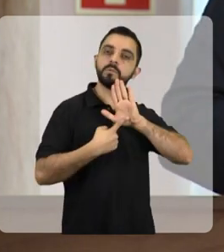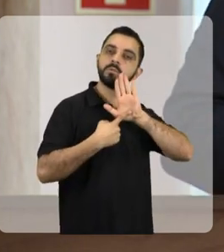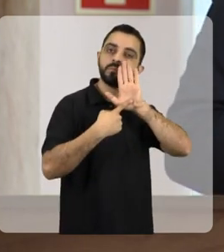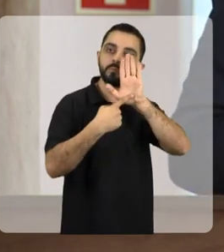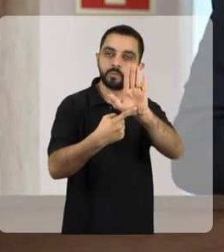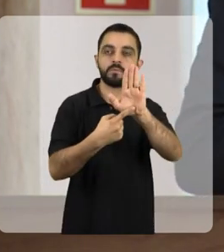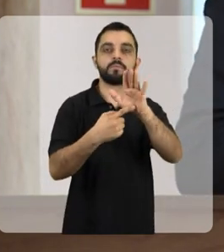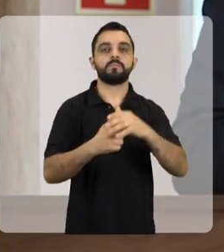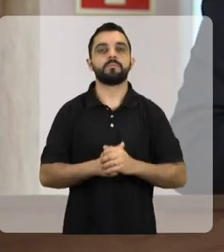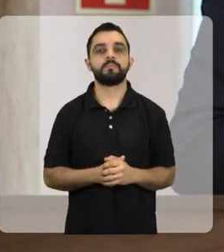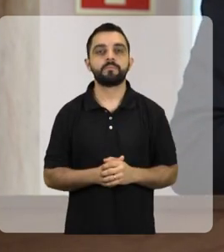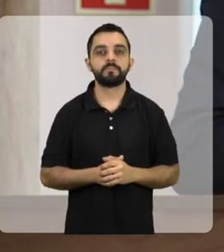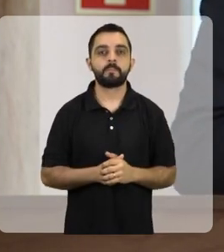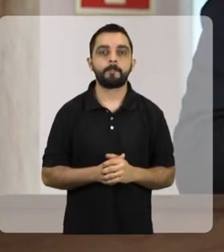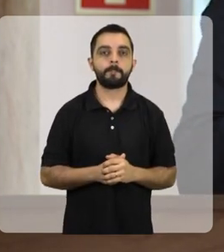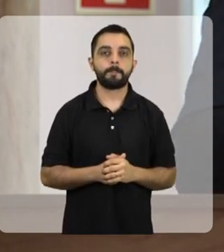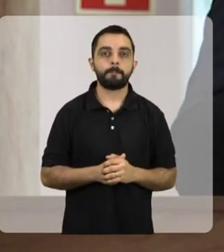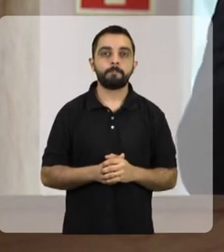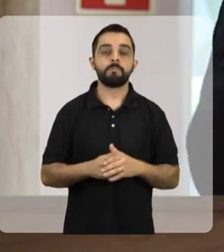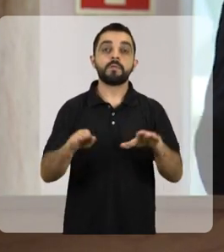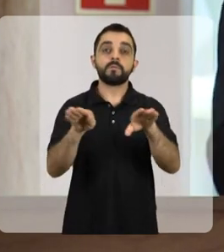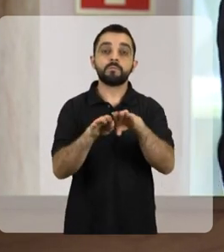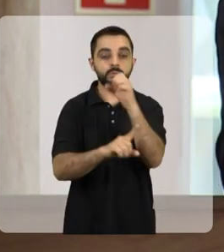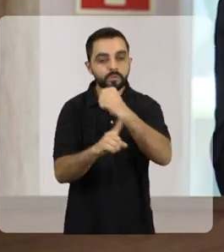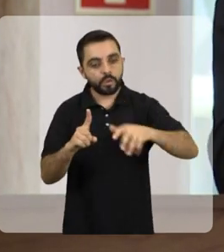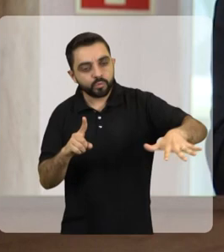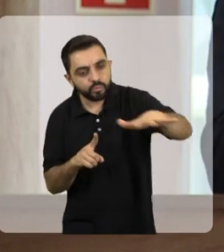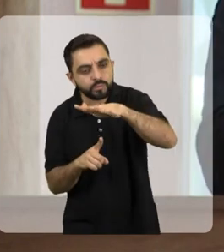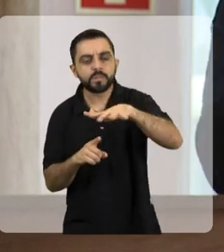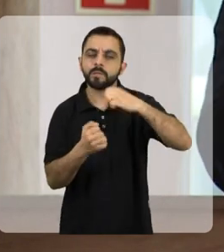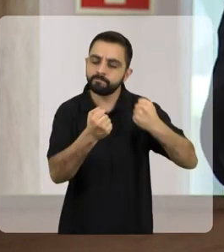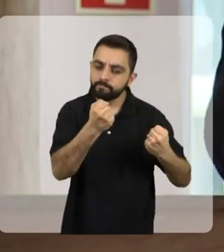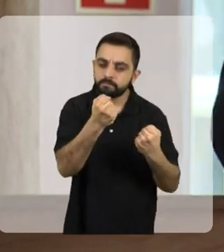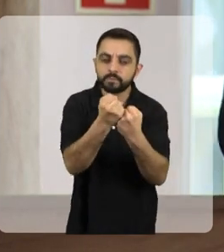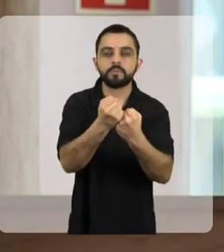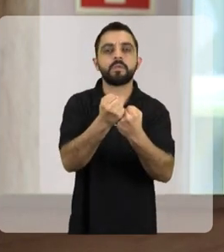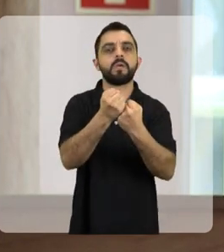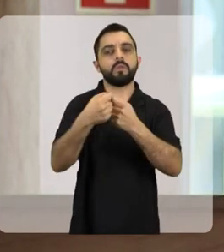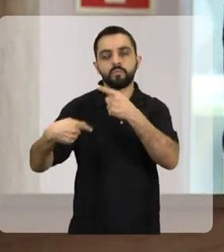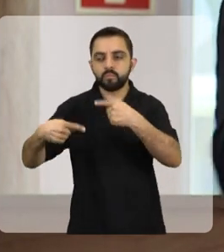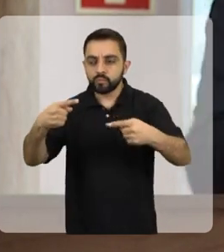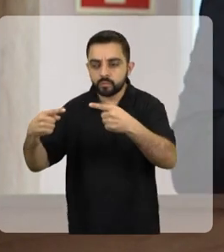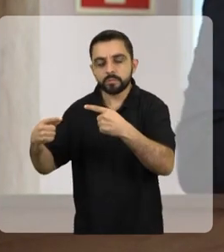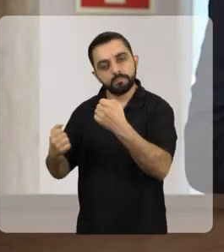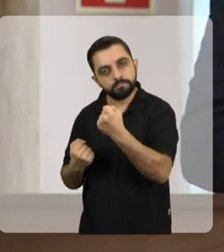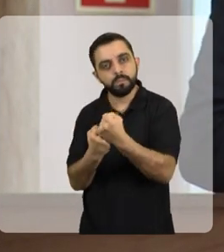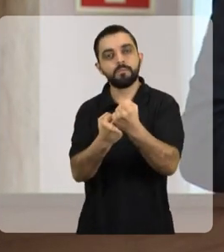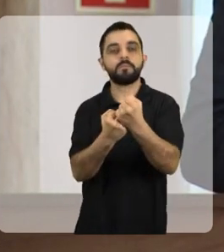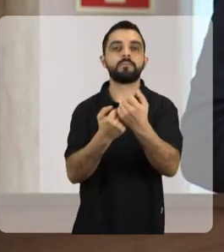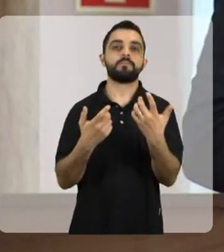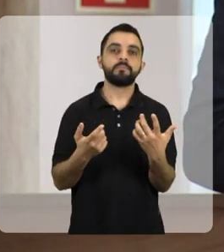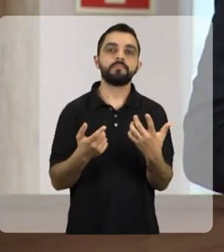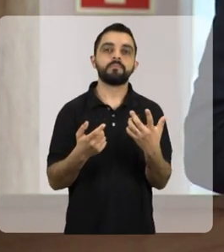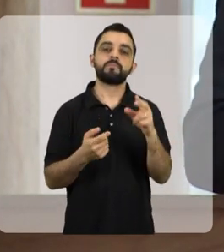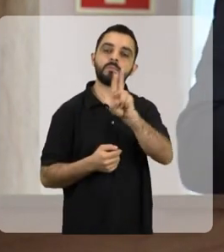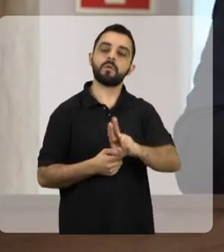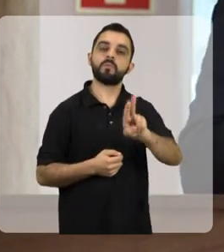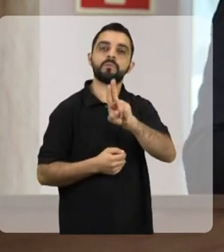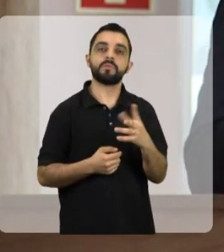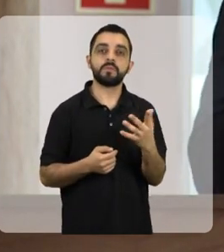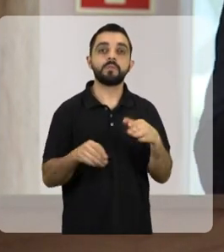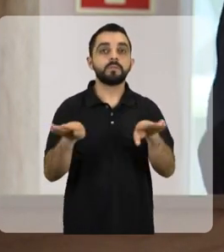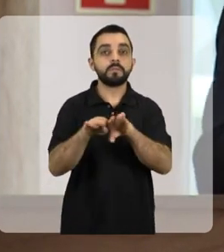nossa instituição. A sociedade tem abraçado, os agentes políticos têm abraçado a nossa universidade. As